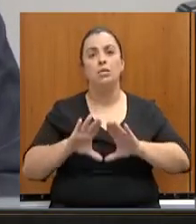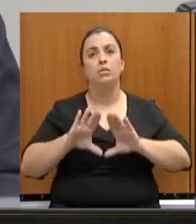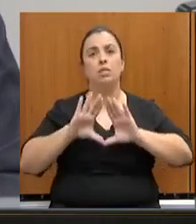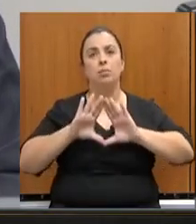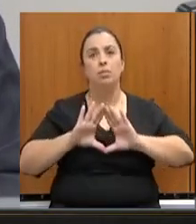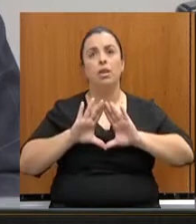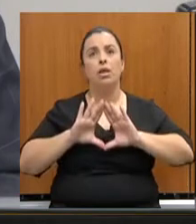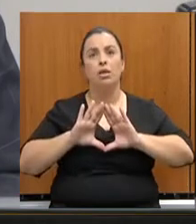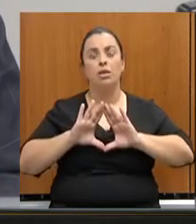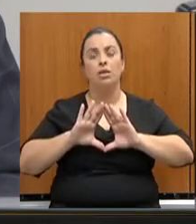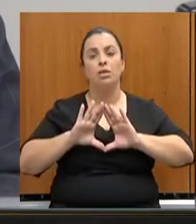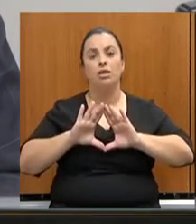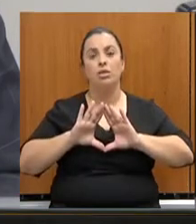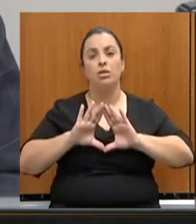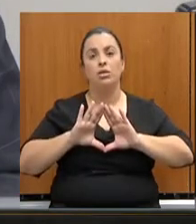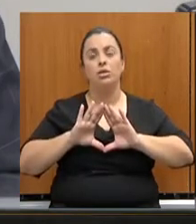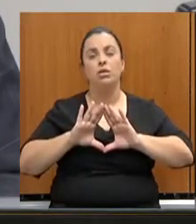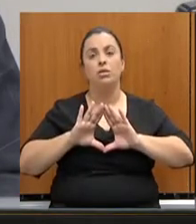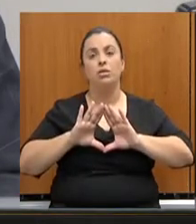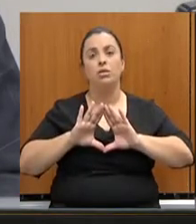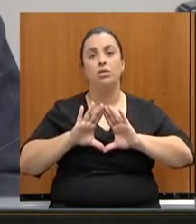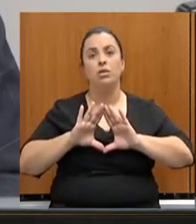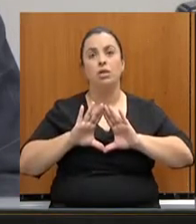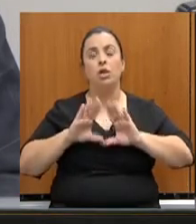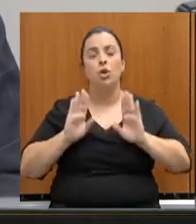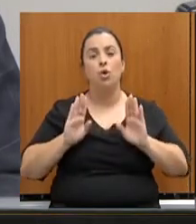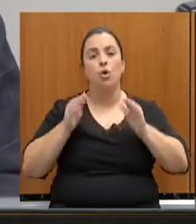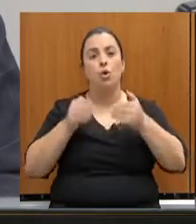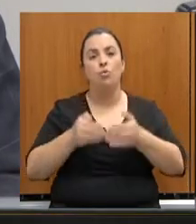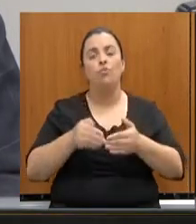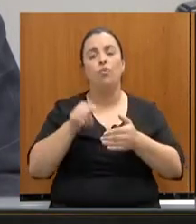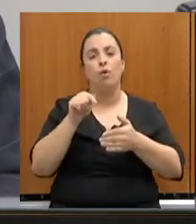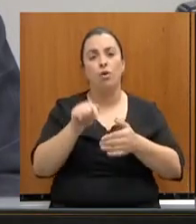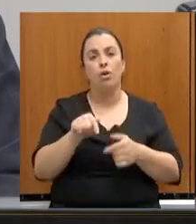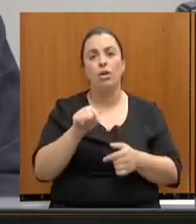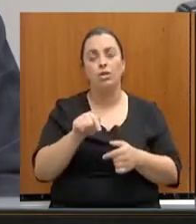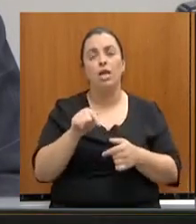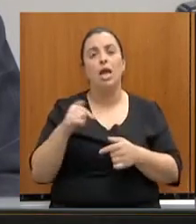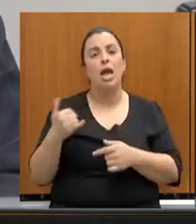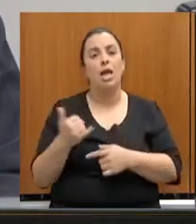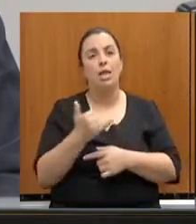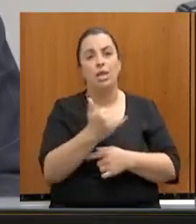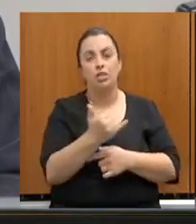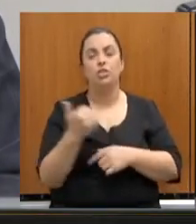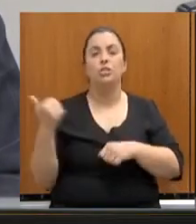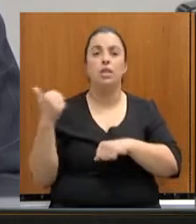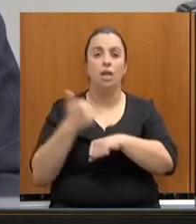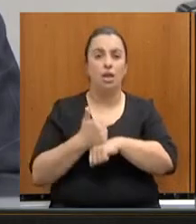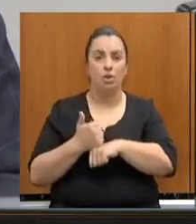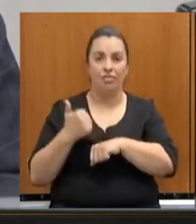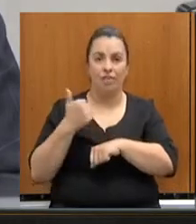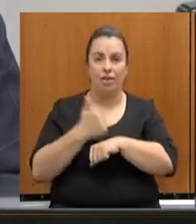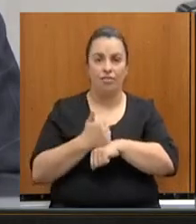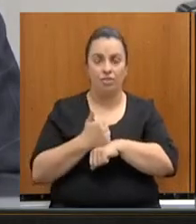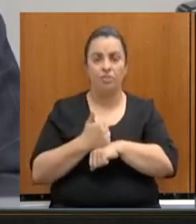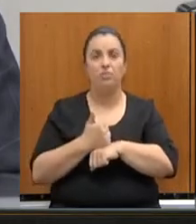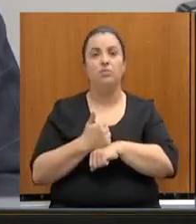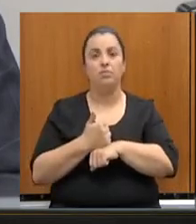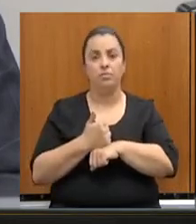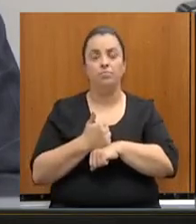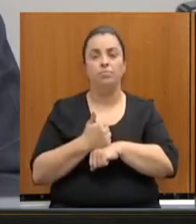em relação especial a essa em relação específica as energias renováveis é